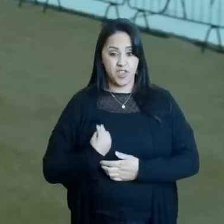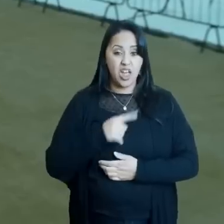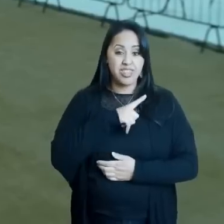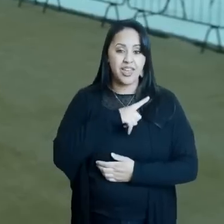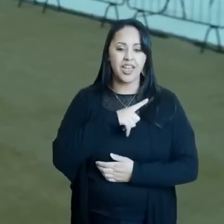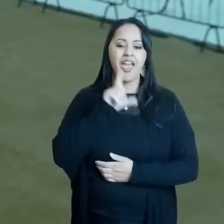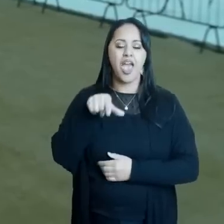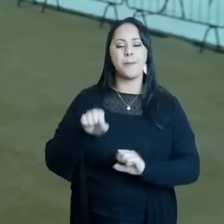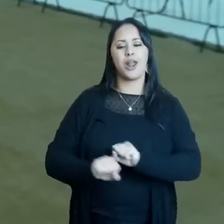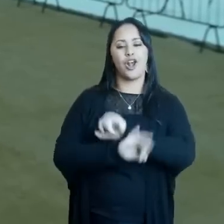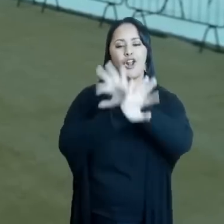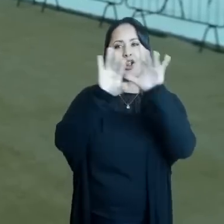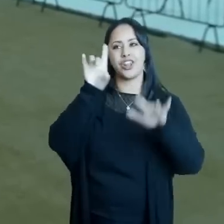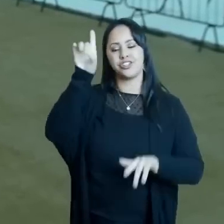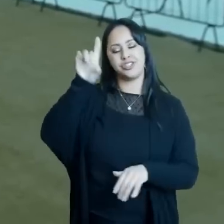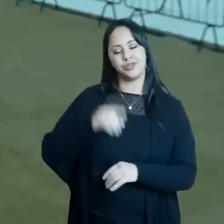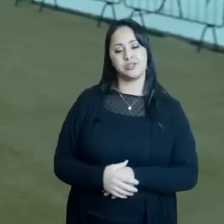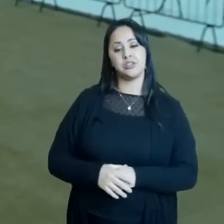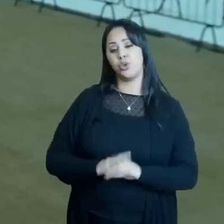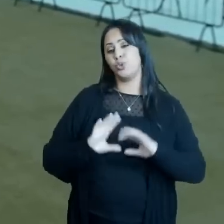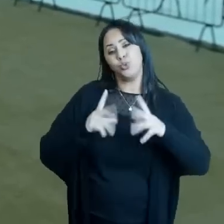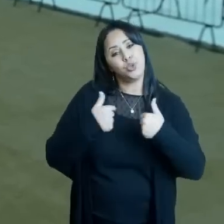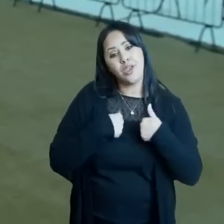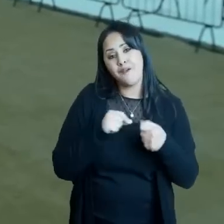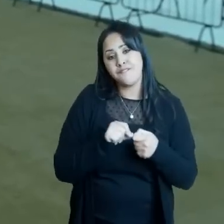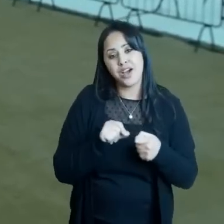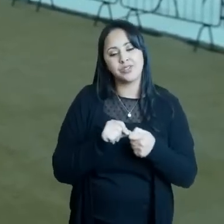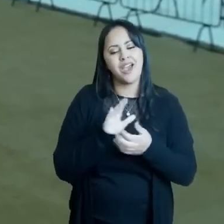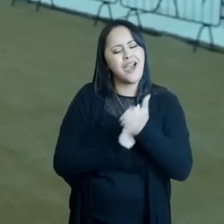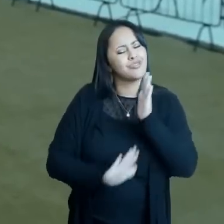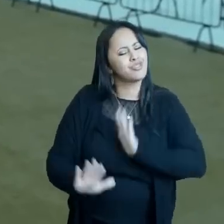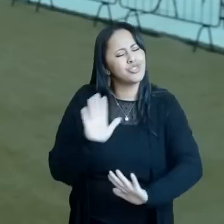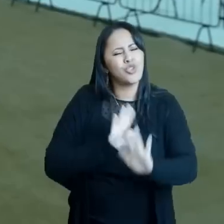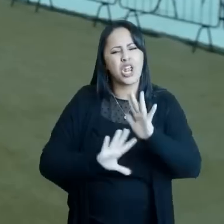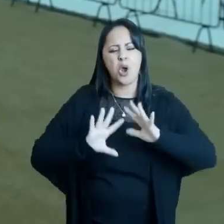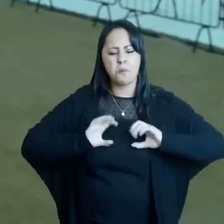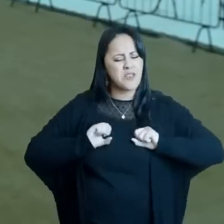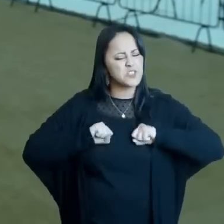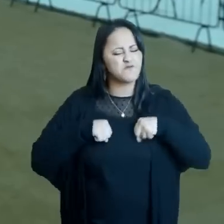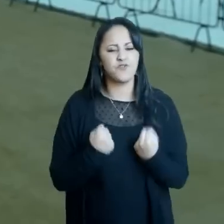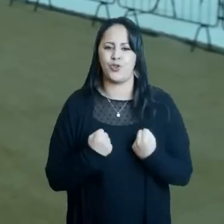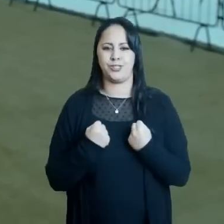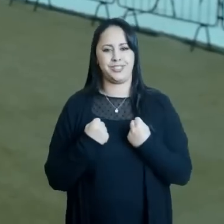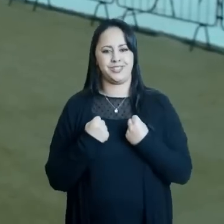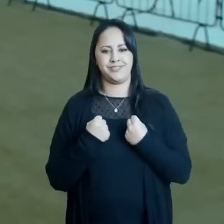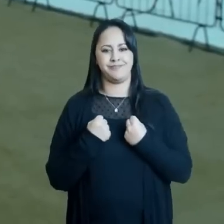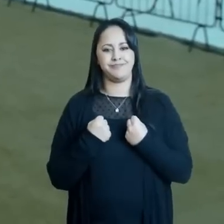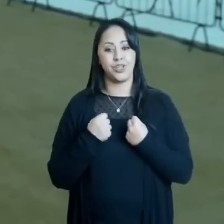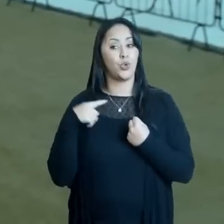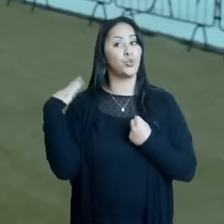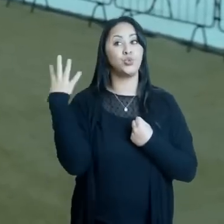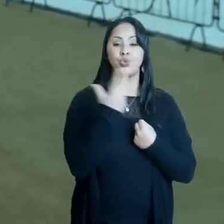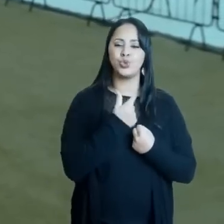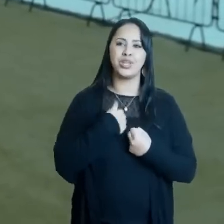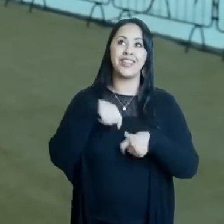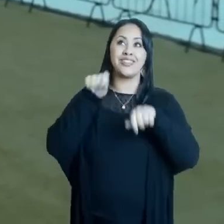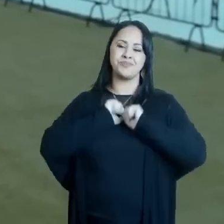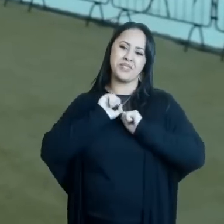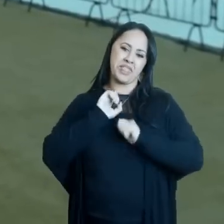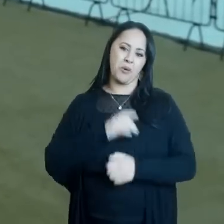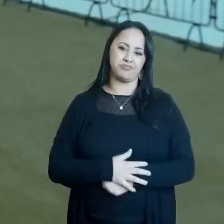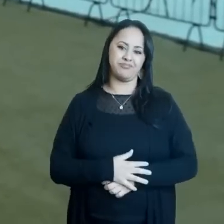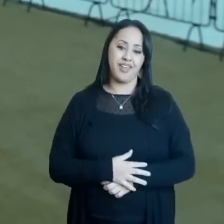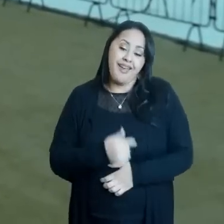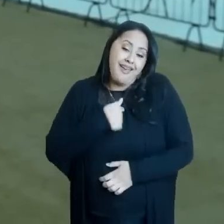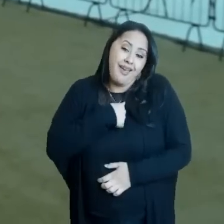tenho feito nesse tempo é adorar a Deus com todas as minhas forças e com o que Deus me deu. É o tempo para conectar mais ainda, né? Deus com o